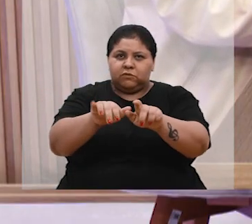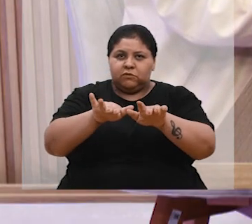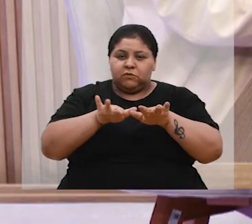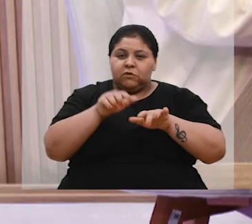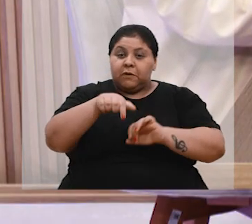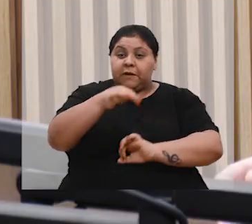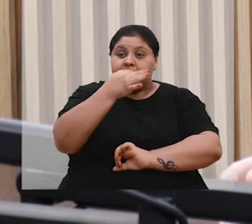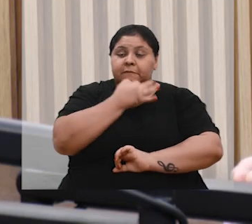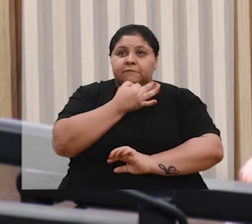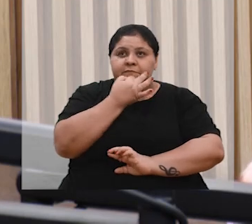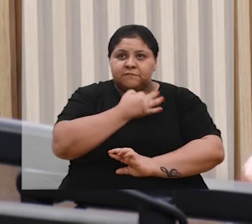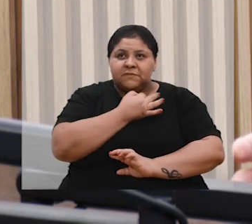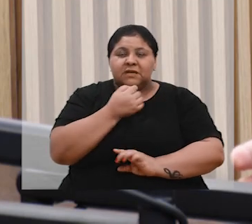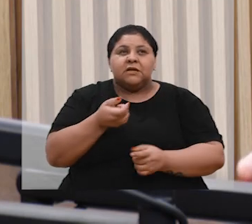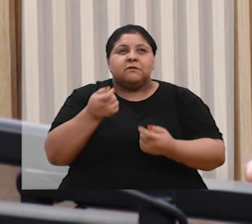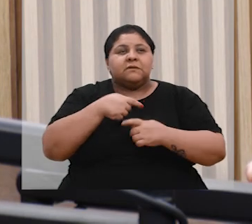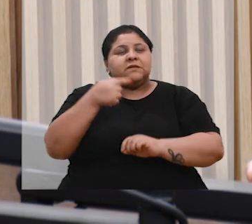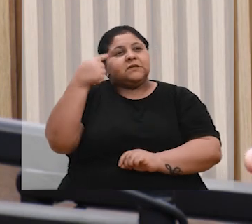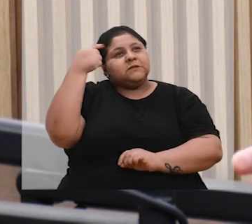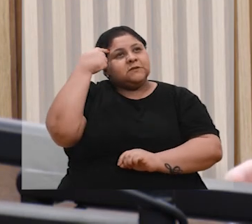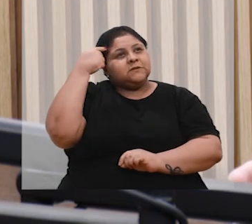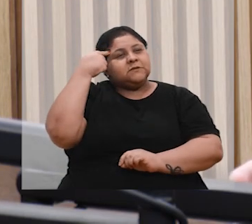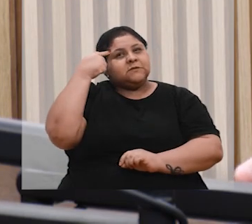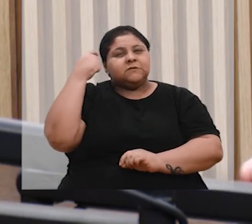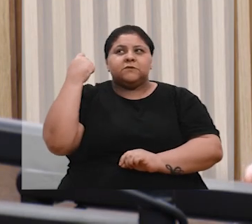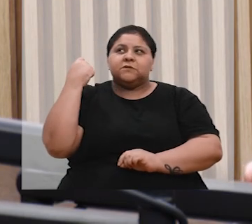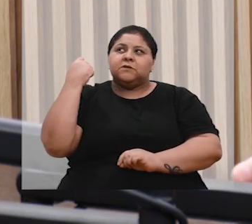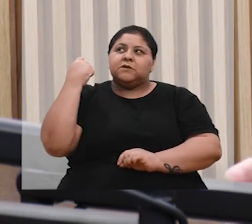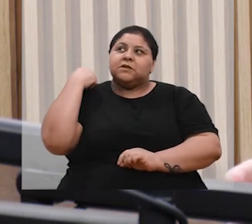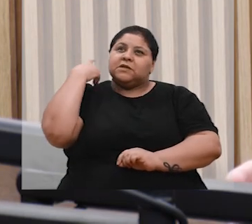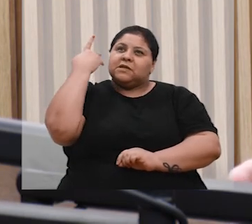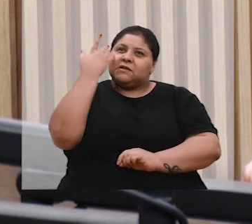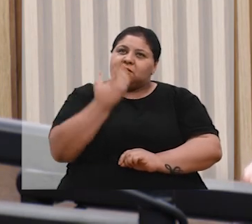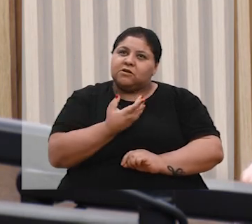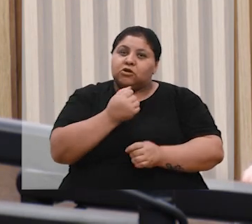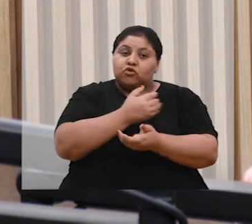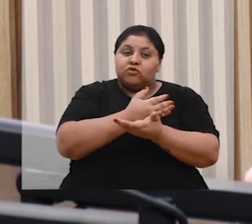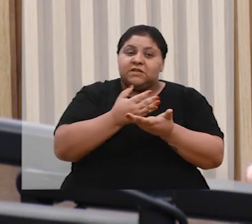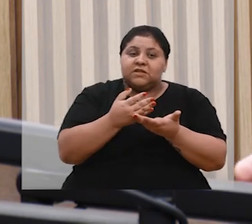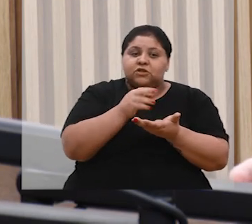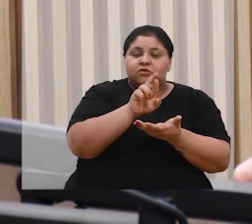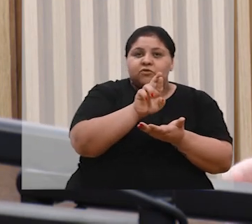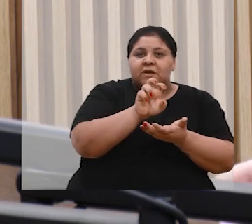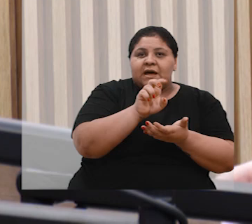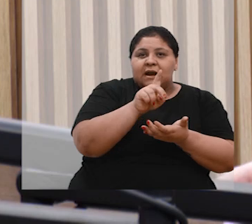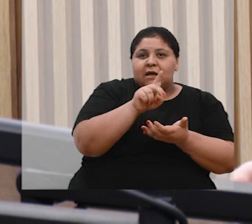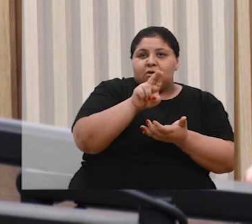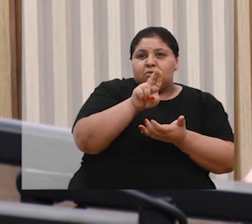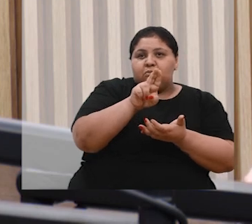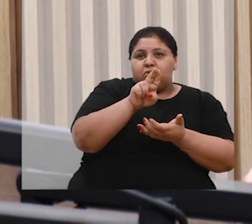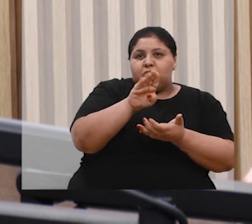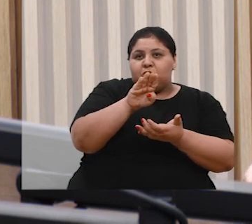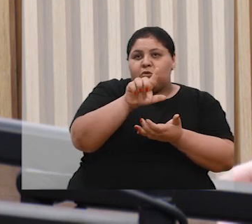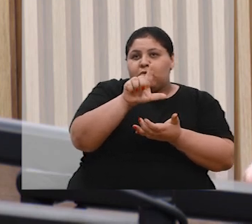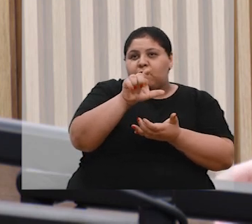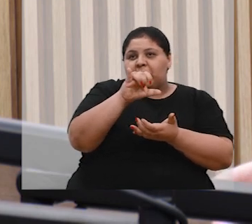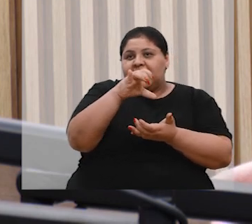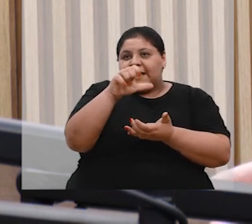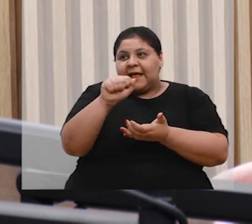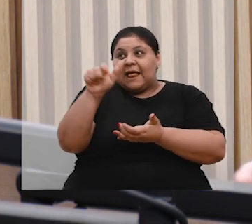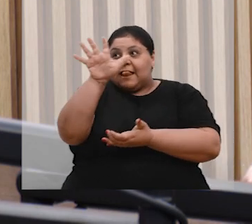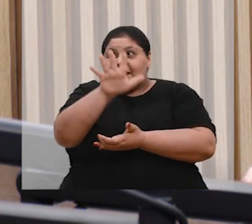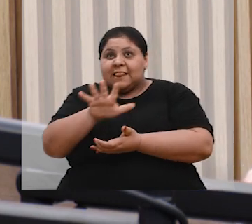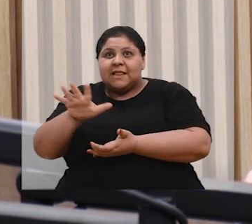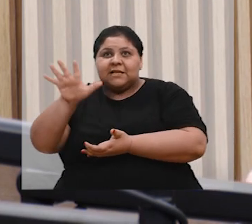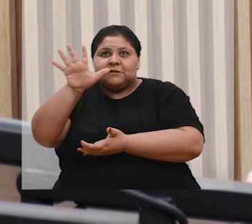a gente precisa pensar das origens da República, a nível nacional, em 1889, a data que a gente